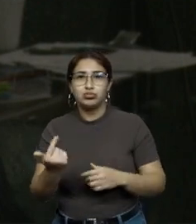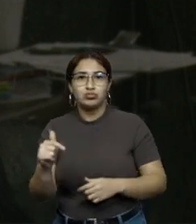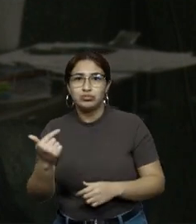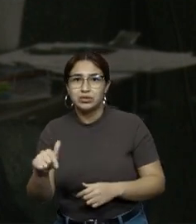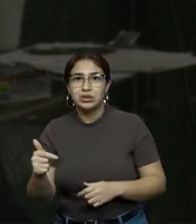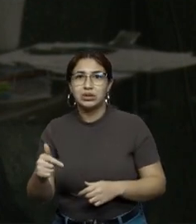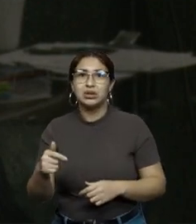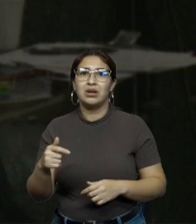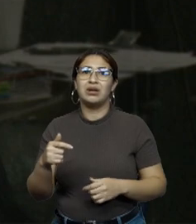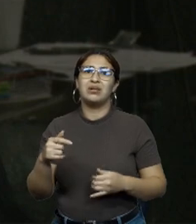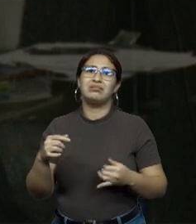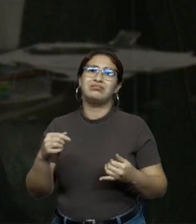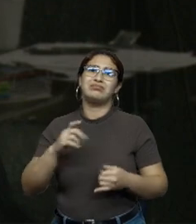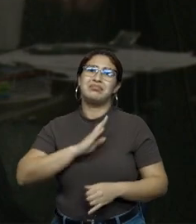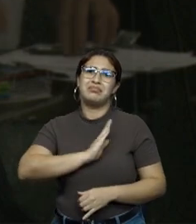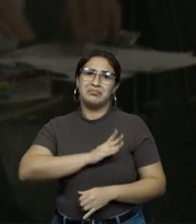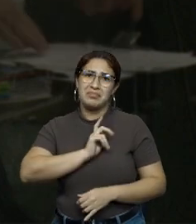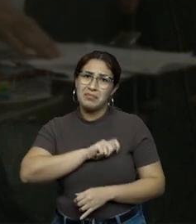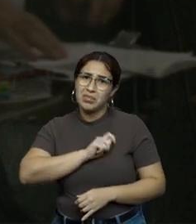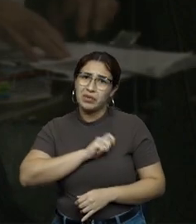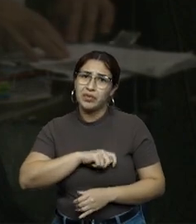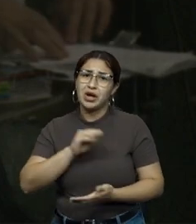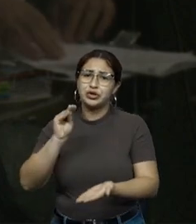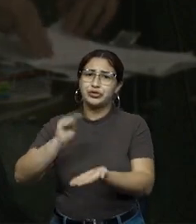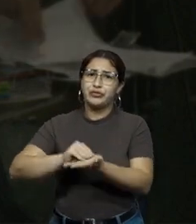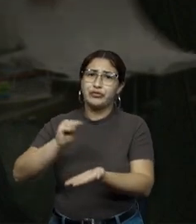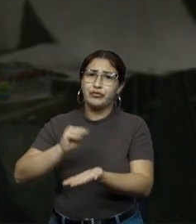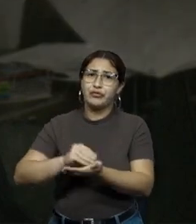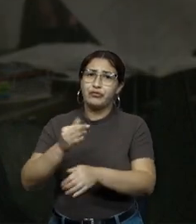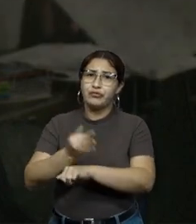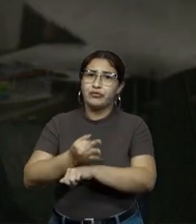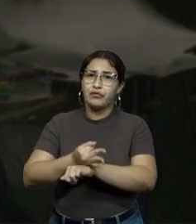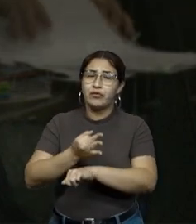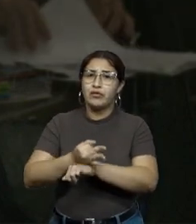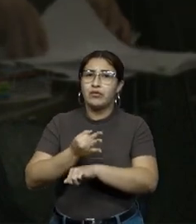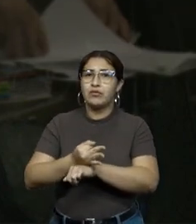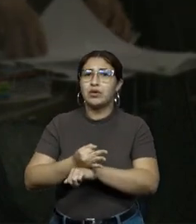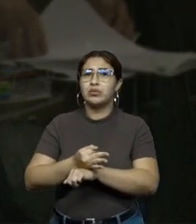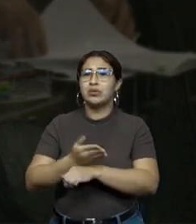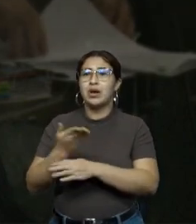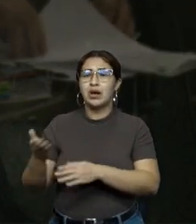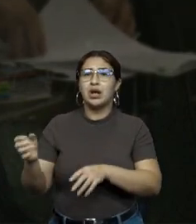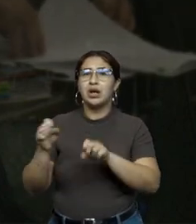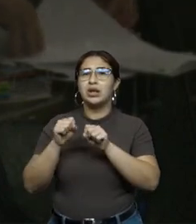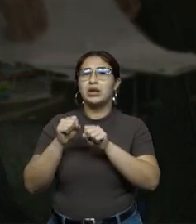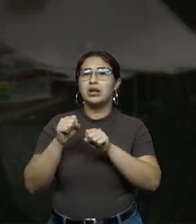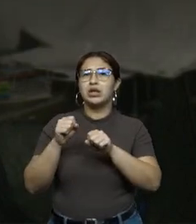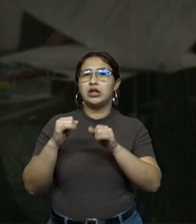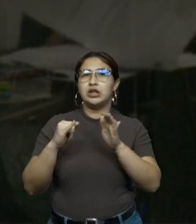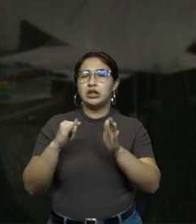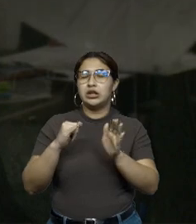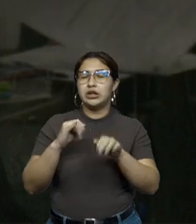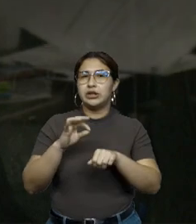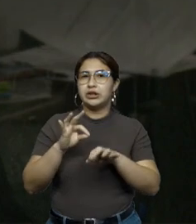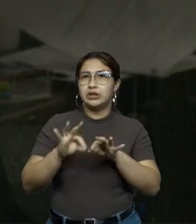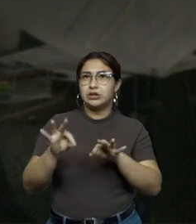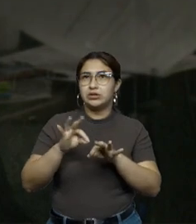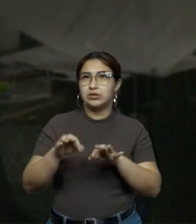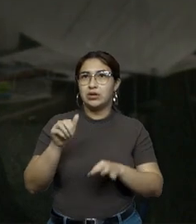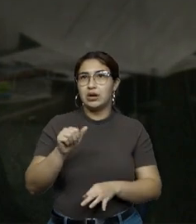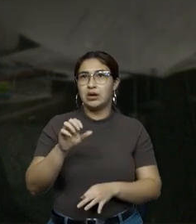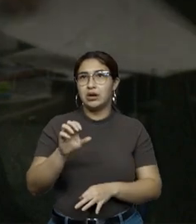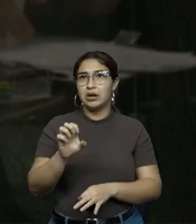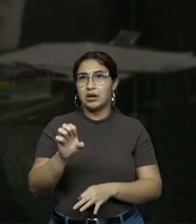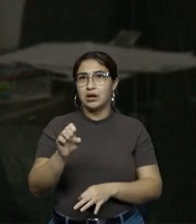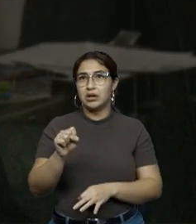prioridade a questão das faltas é o assédio institucionalizado do Governo do Estado de Santa Catarina A sede na